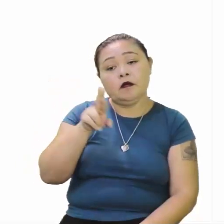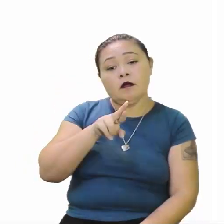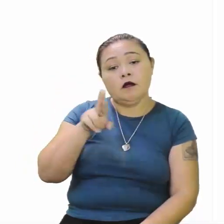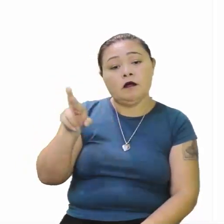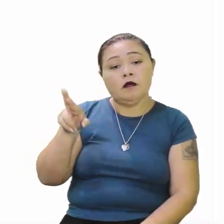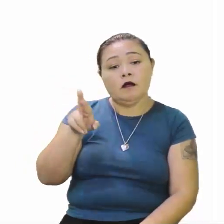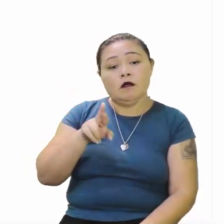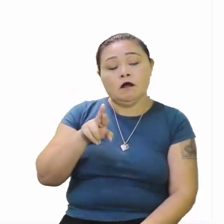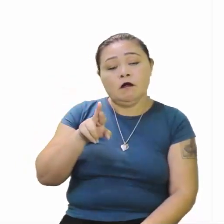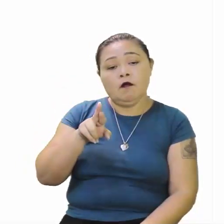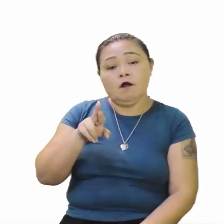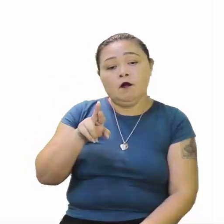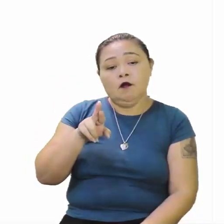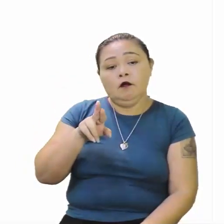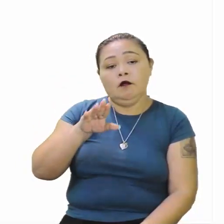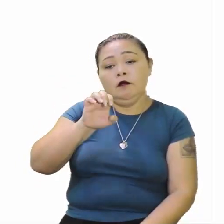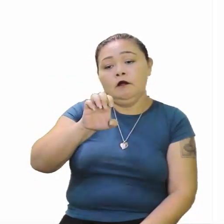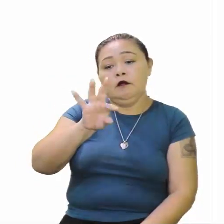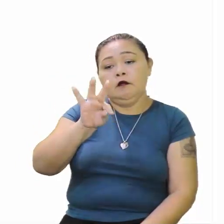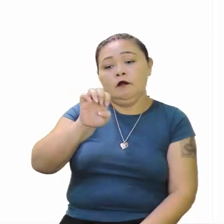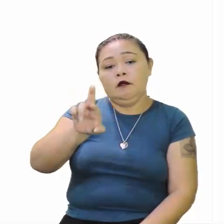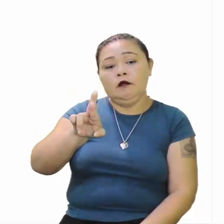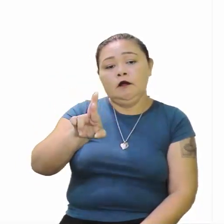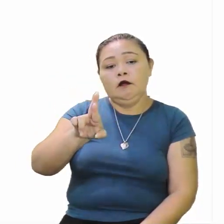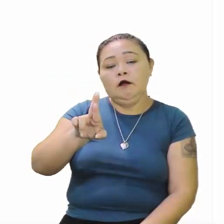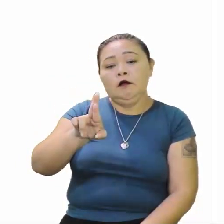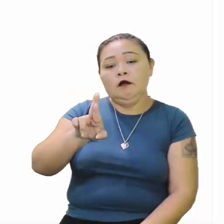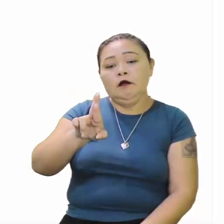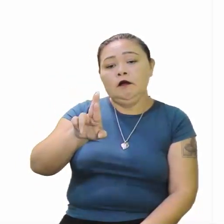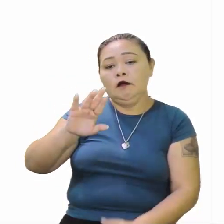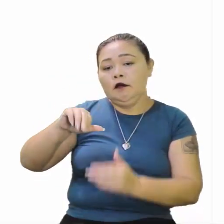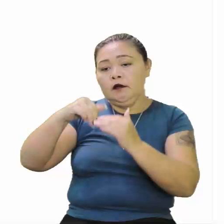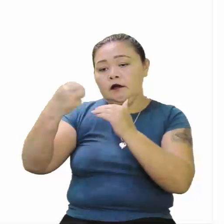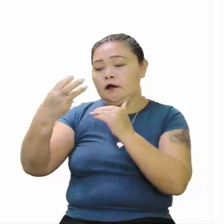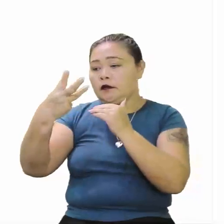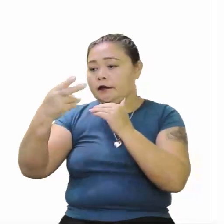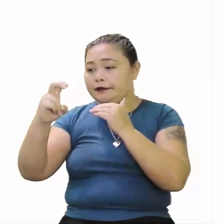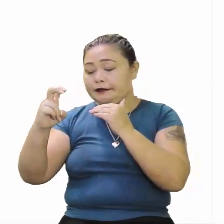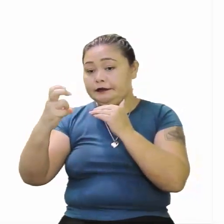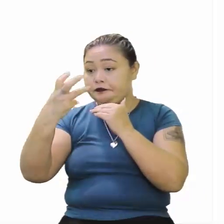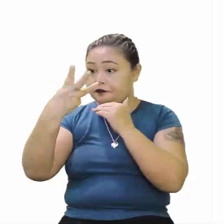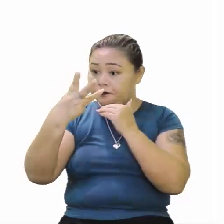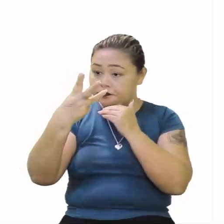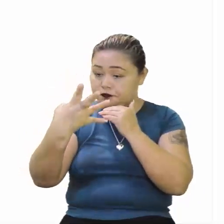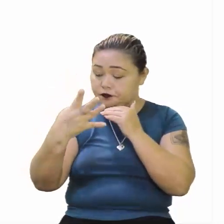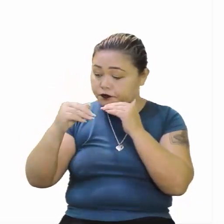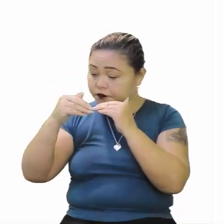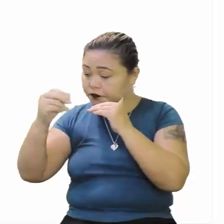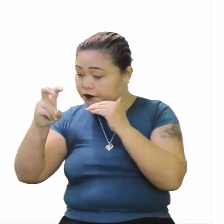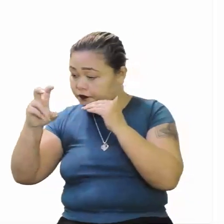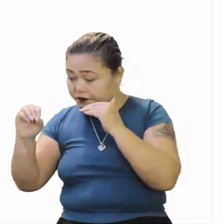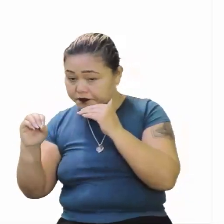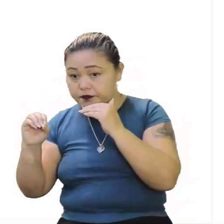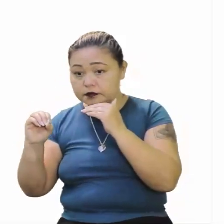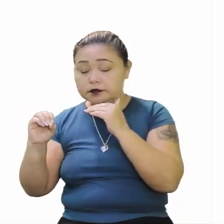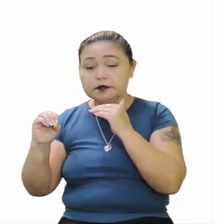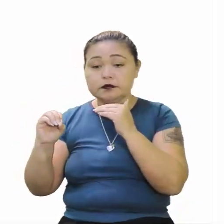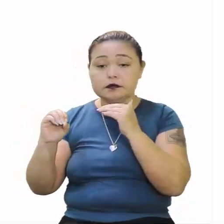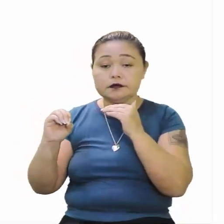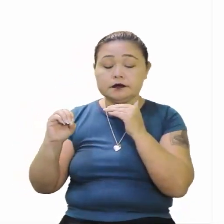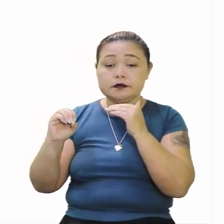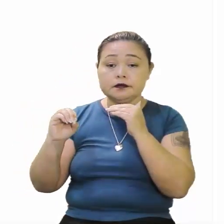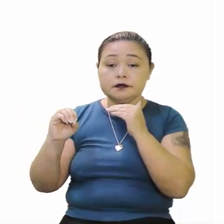éter etílico, ele fica depois de 34, que é o ponto de ebulição. Portanto, ele vai